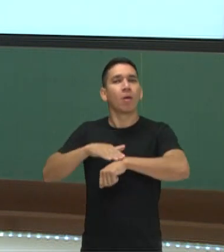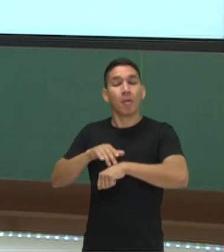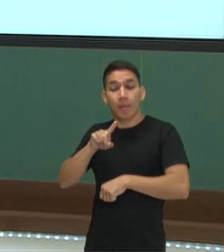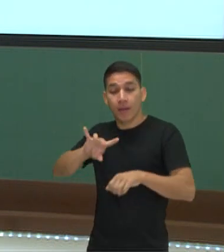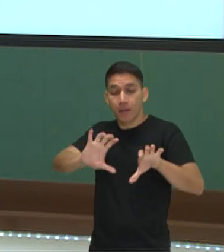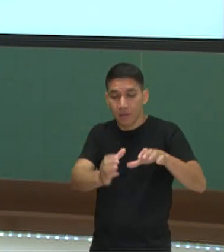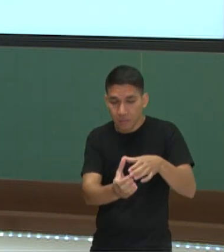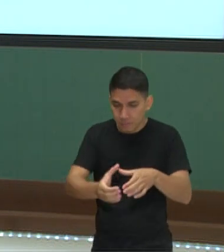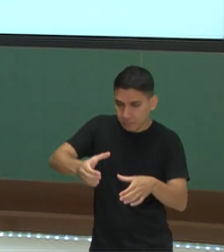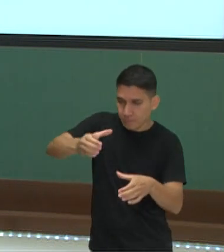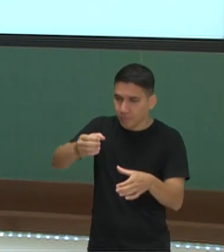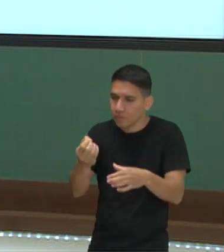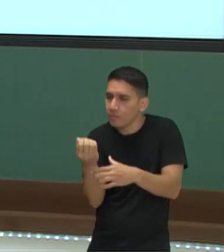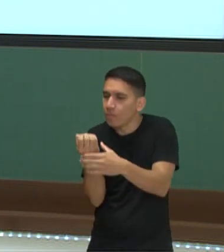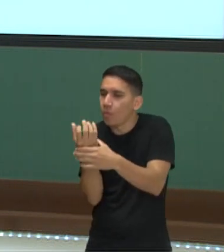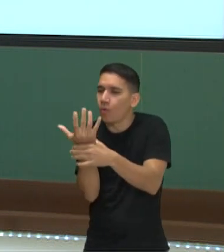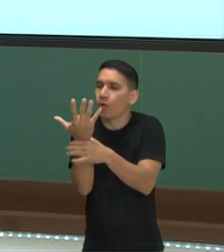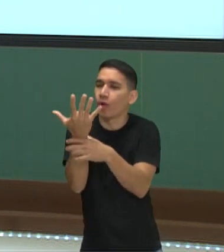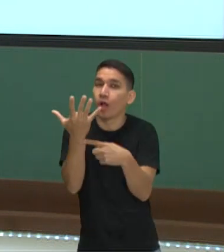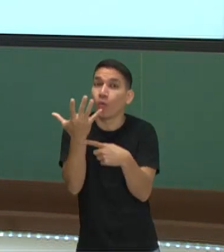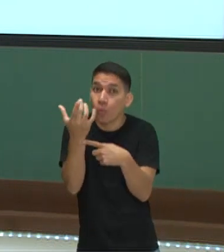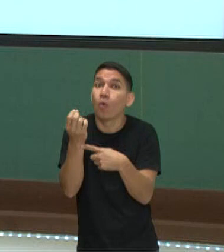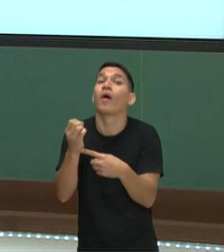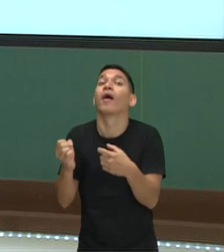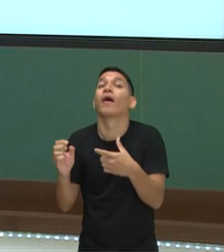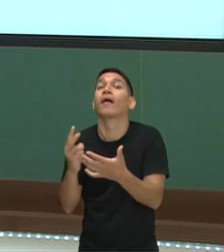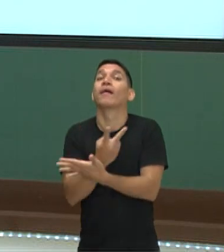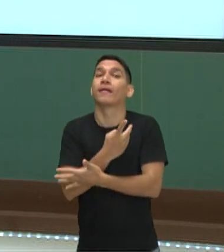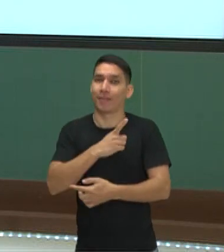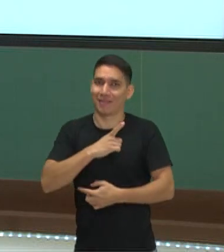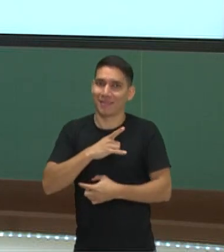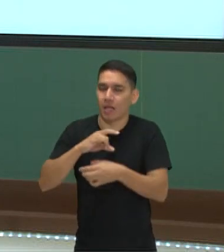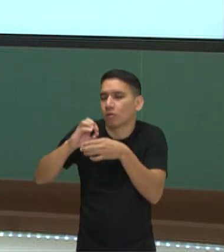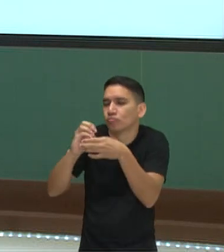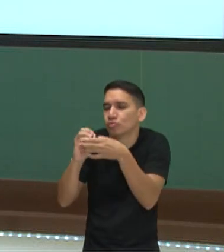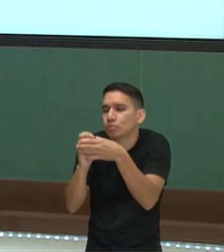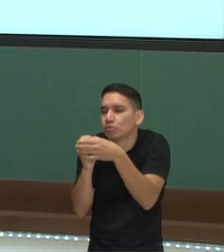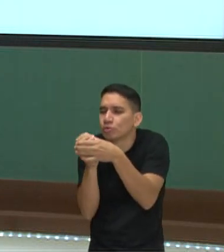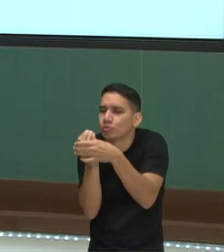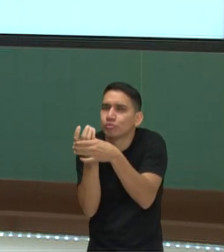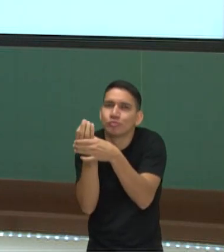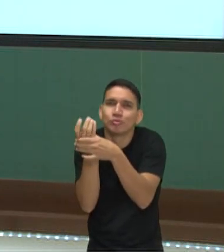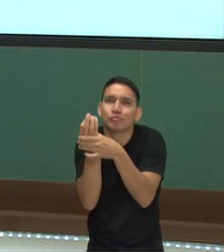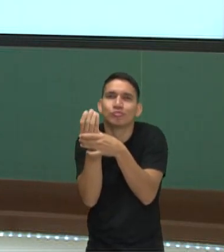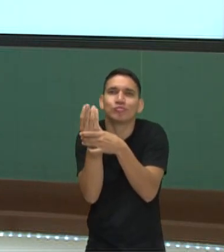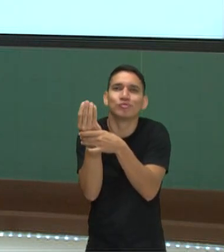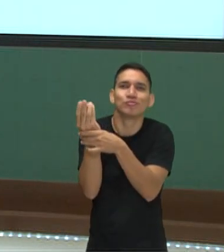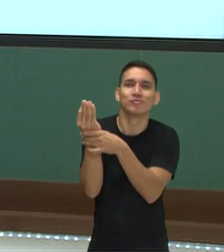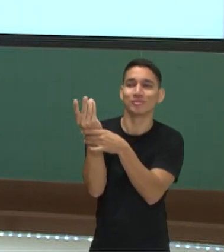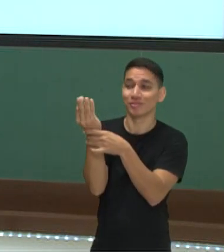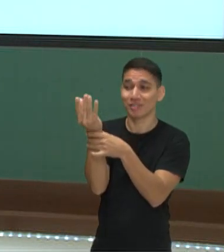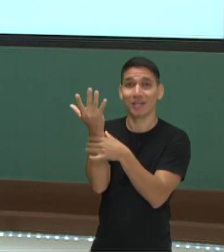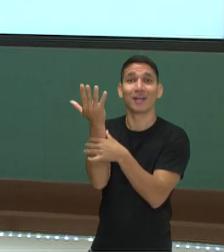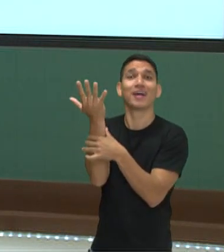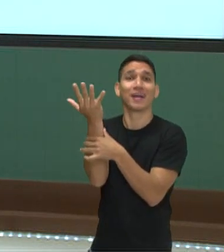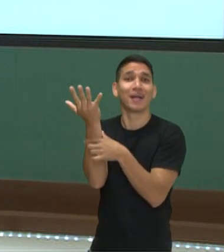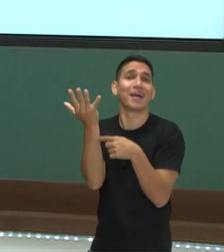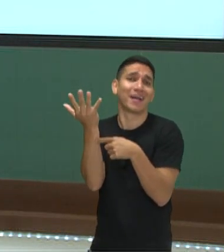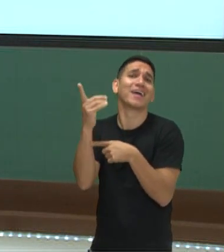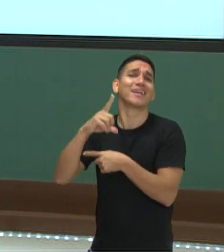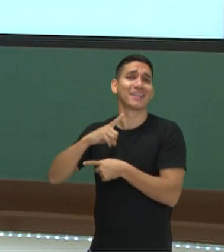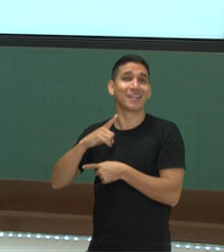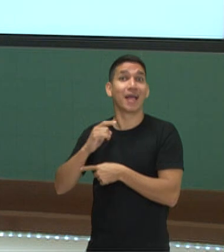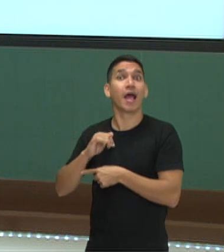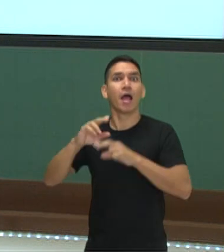naquela botinha estava germinando O quê? Uma plantinha. O Oli